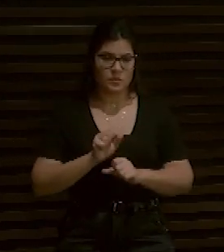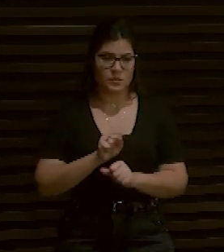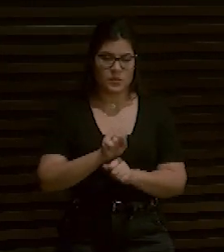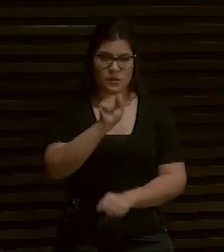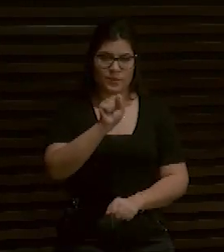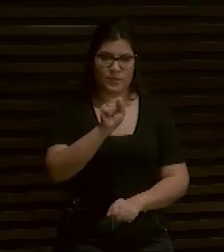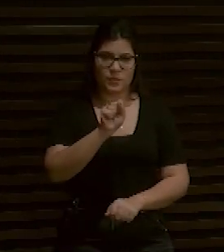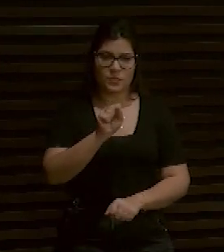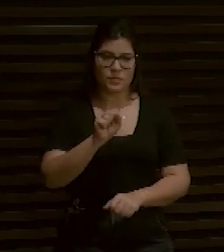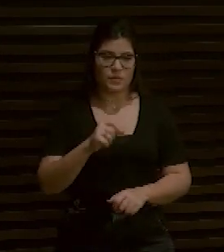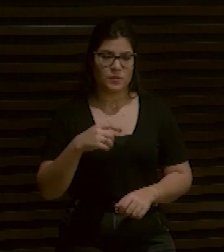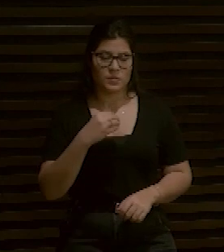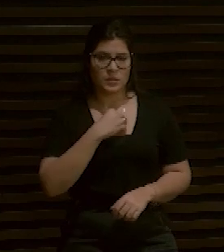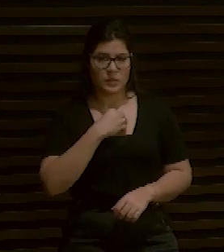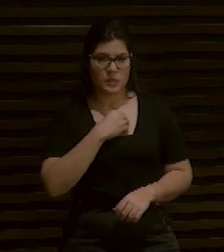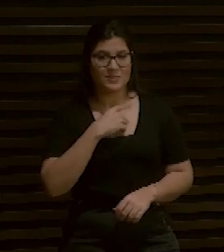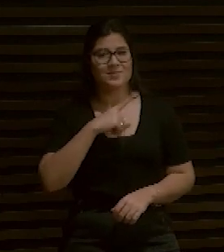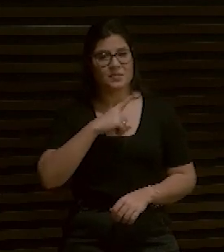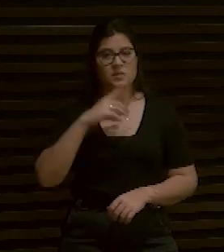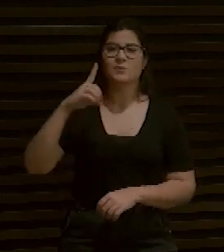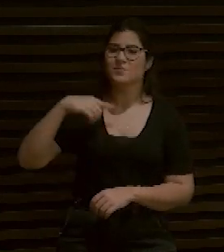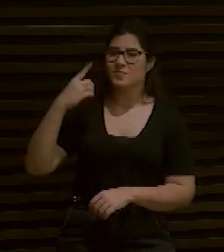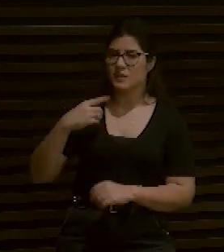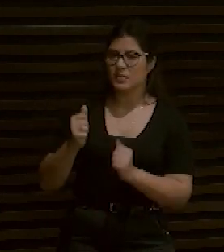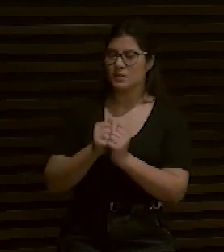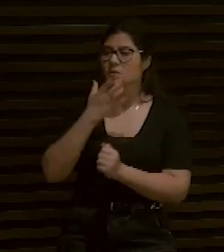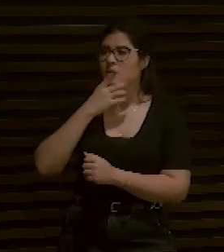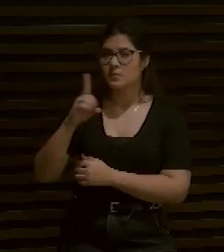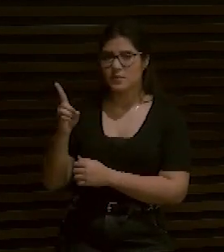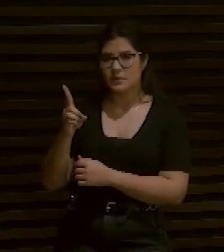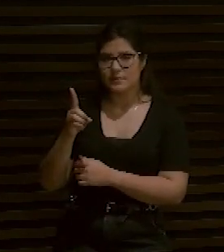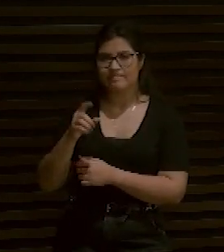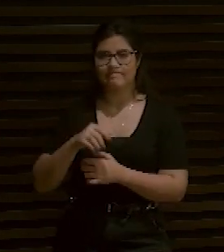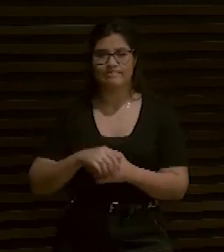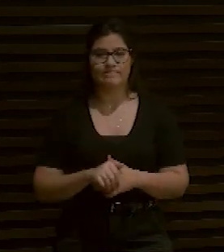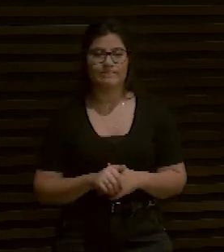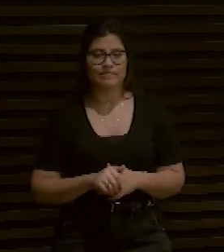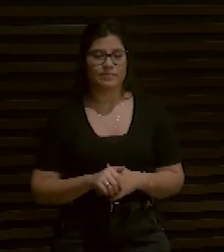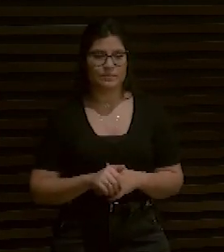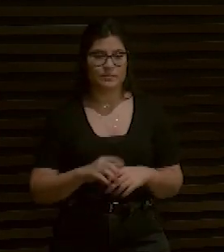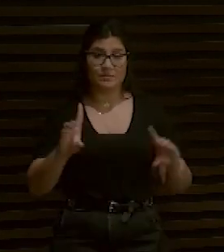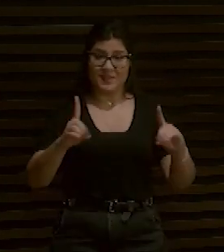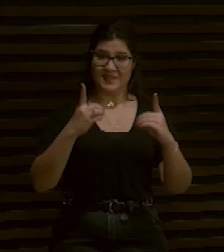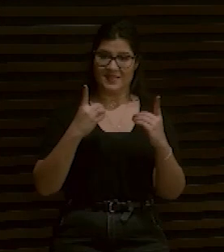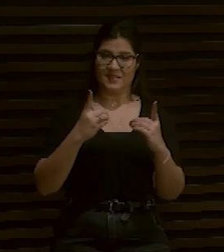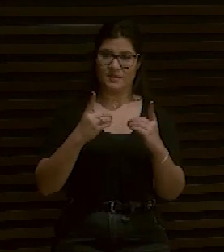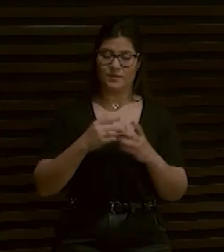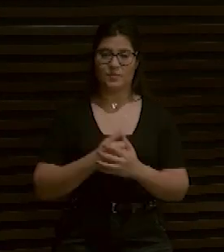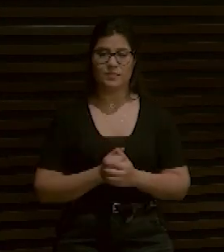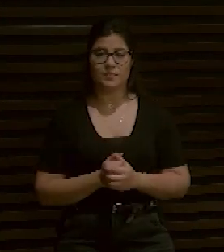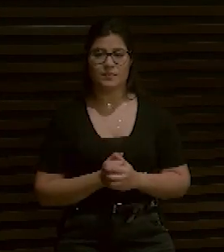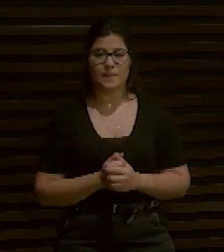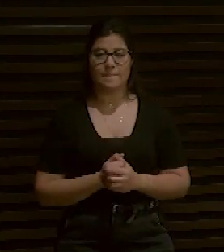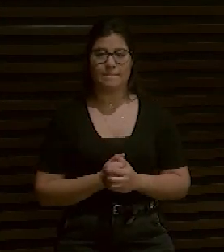que temos um advogado junto ao Pai, que interpela pela nossa causa. Agora João já está bem mais experimentado